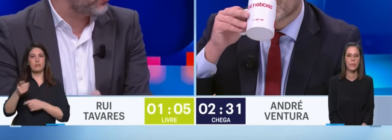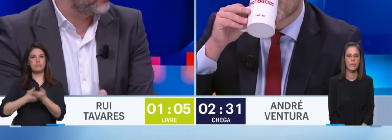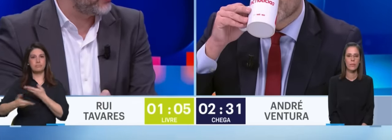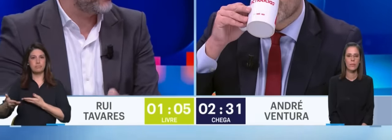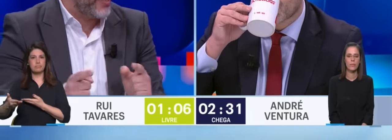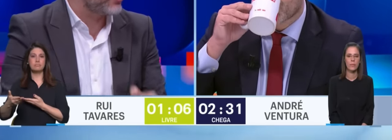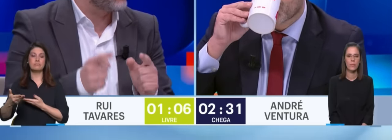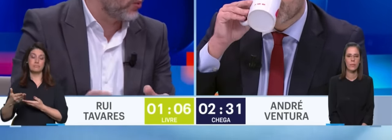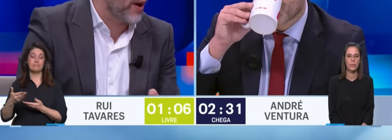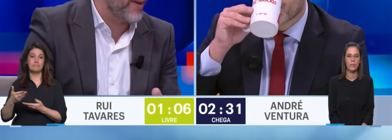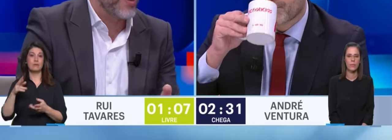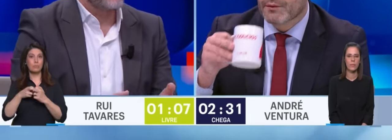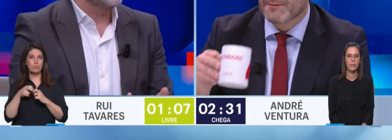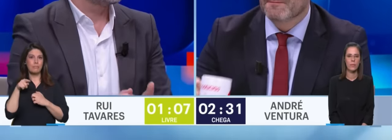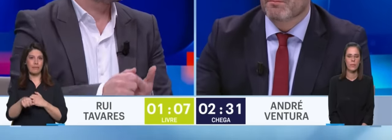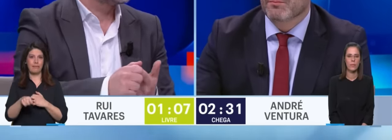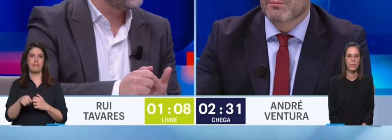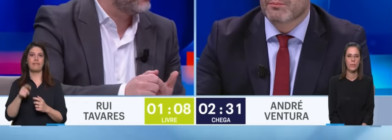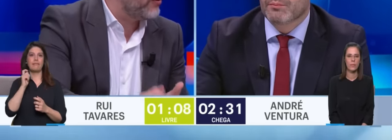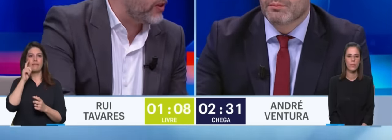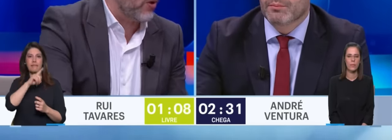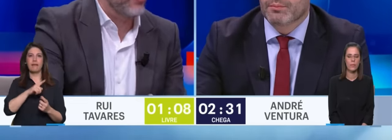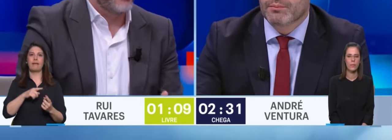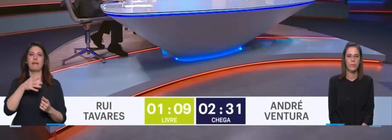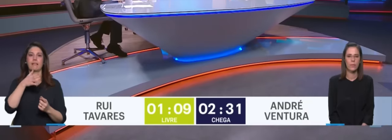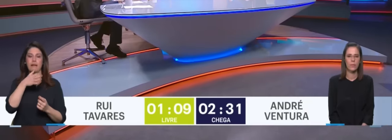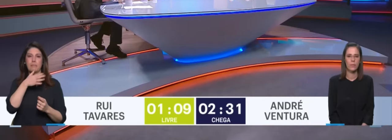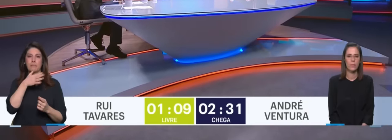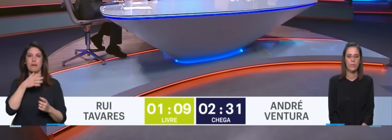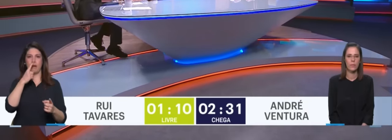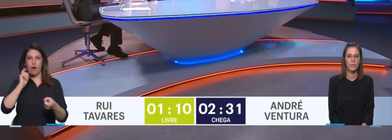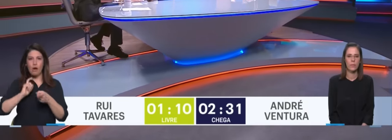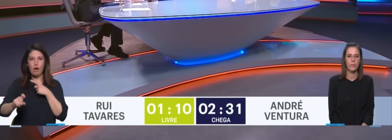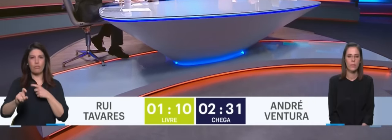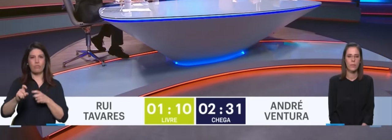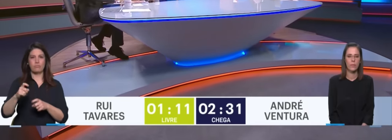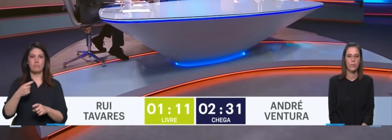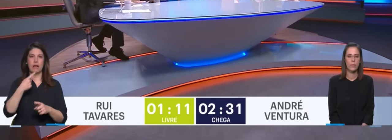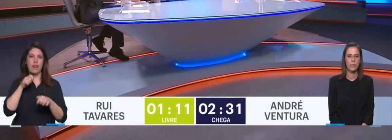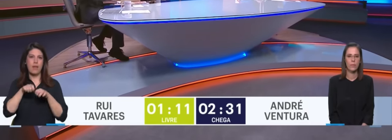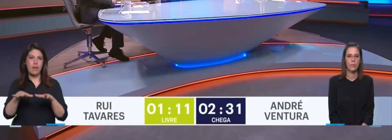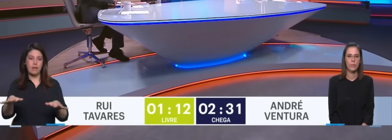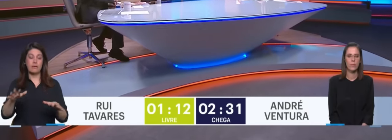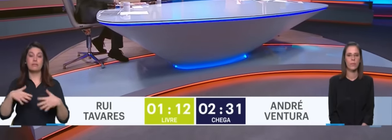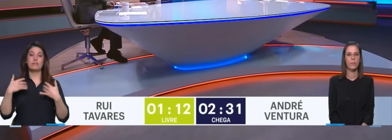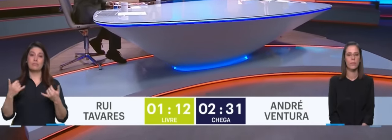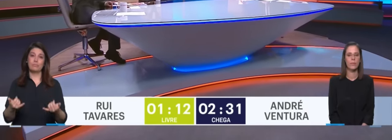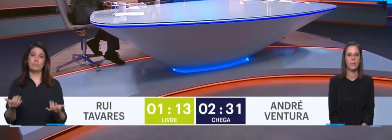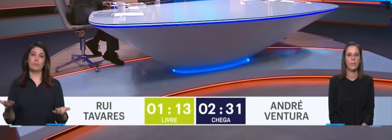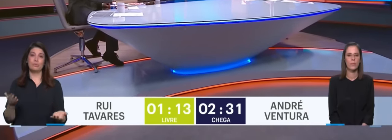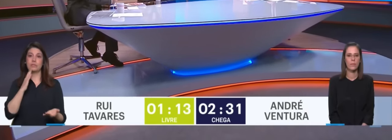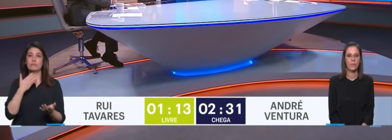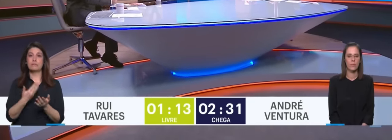nestas coisas e é este o problema de quem cria o discurso de divisão de ódio é que depois chega a um ponto em que se põe em